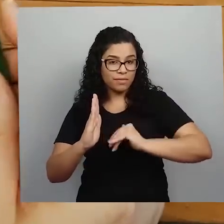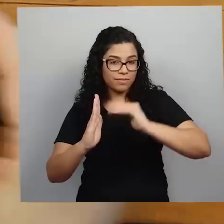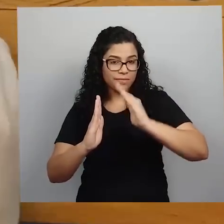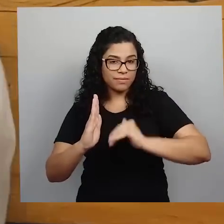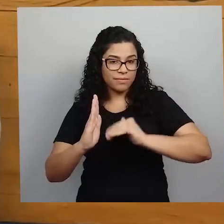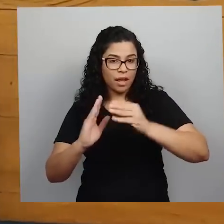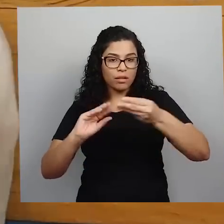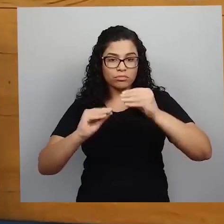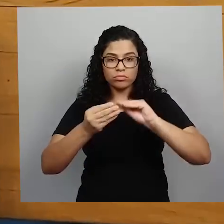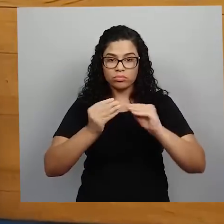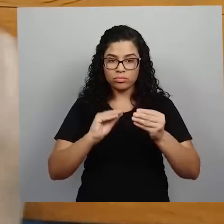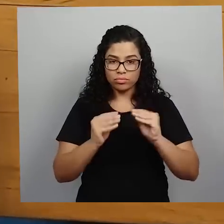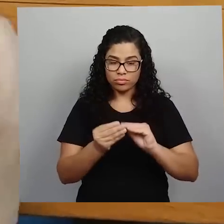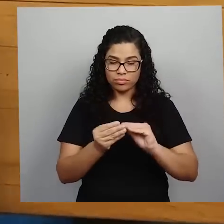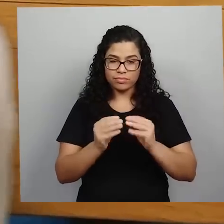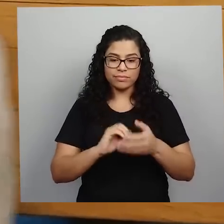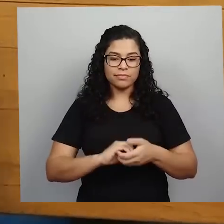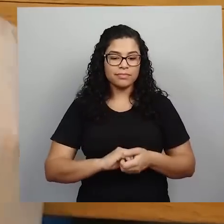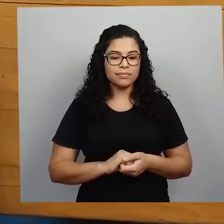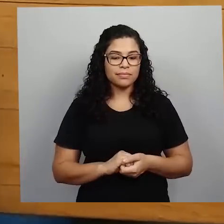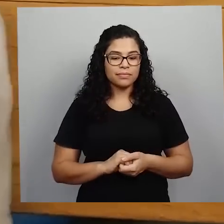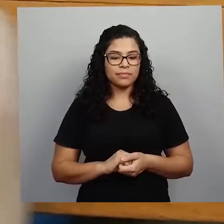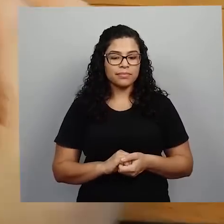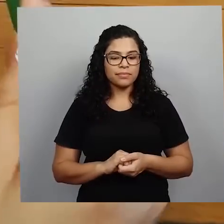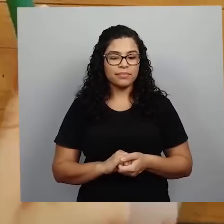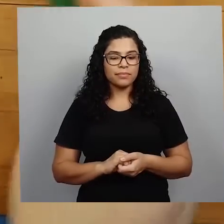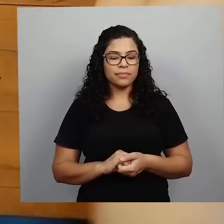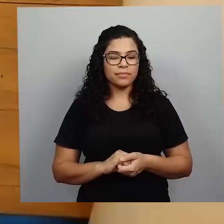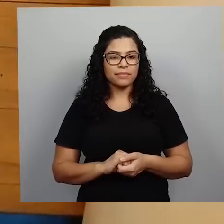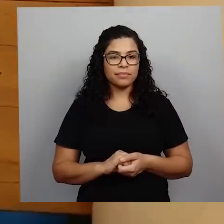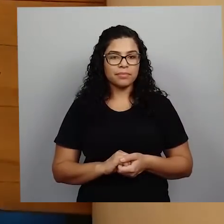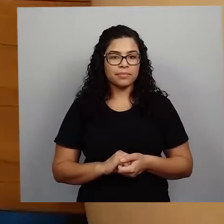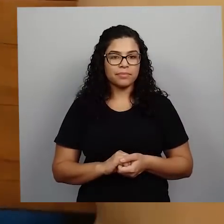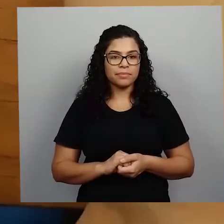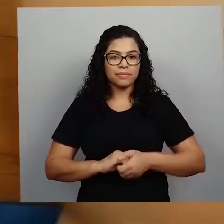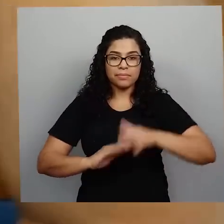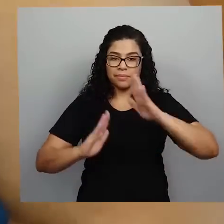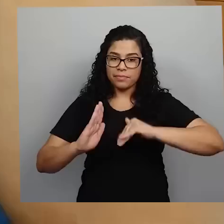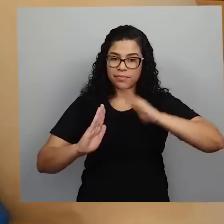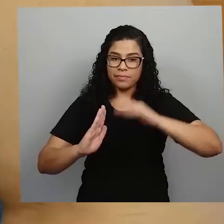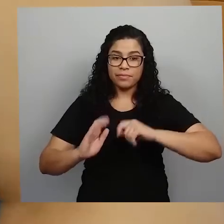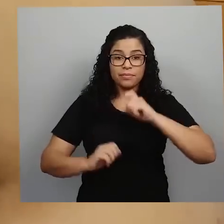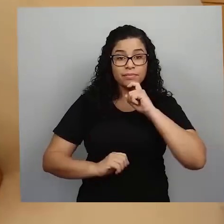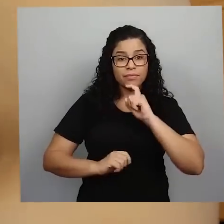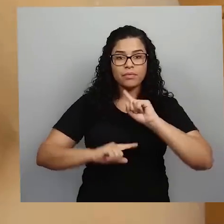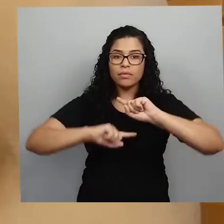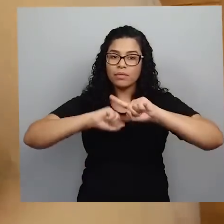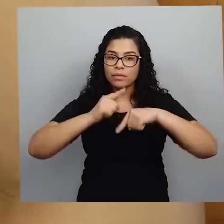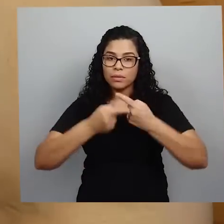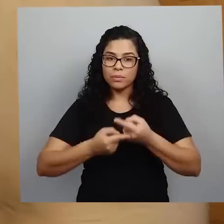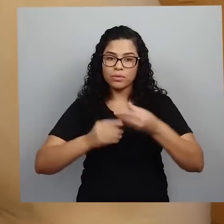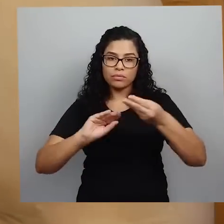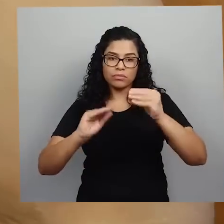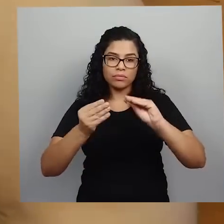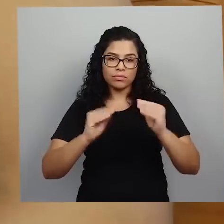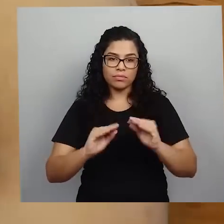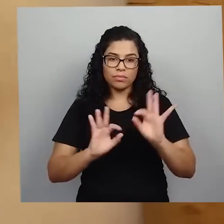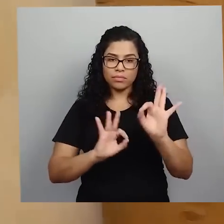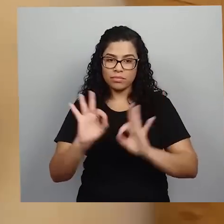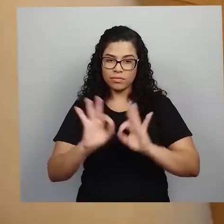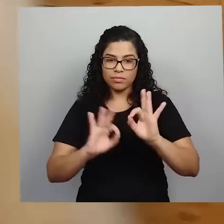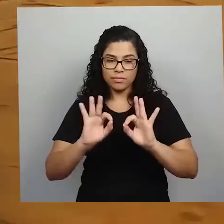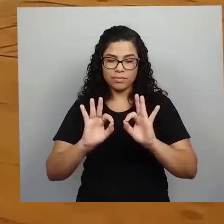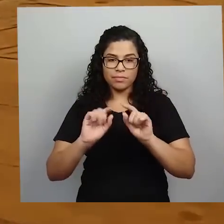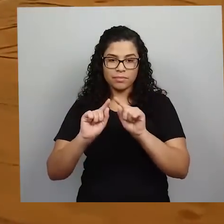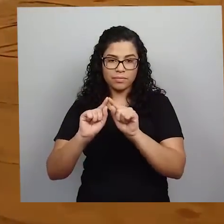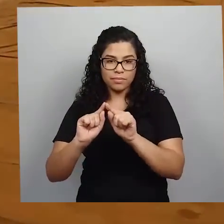Antes de começar a fazer com a folha inteirinha. Pode pintar ela inteirinha de verde e depois fazer os olhos